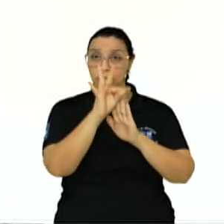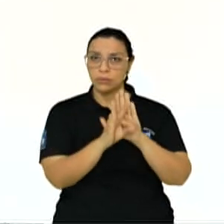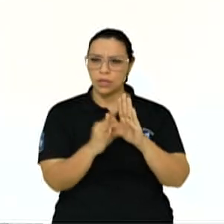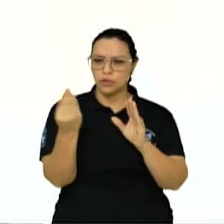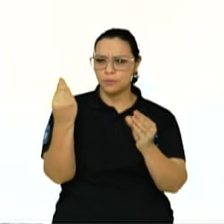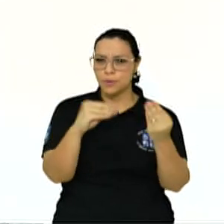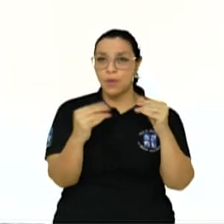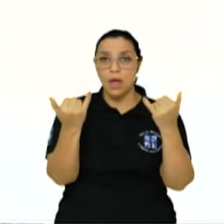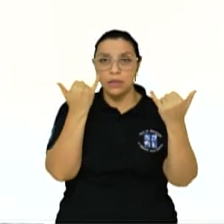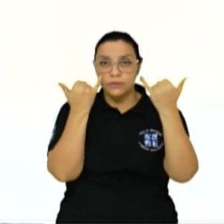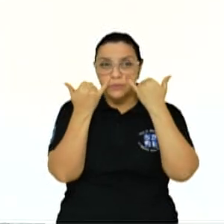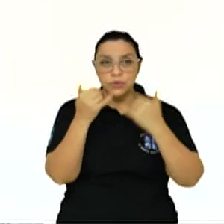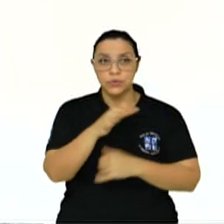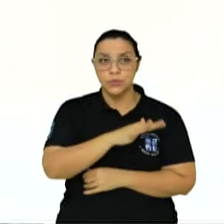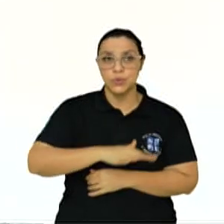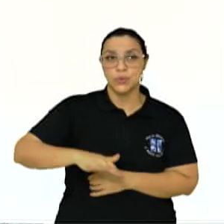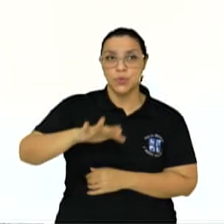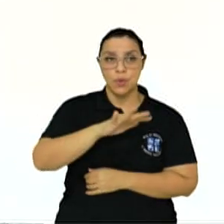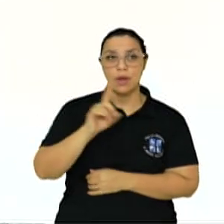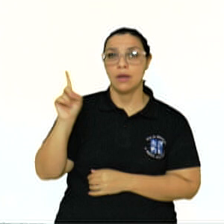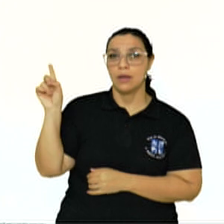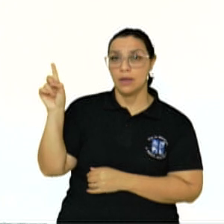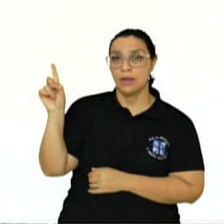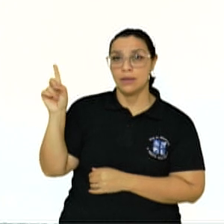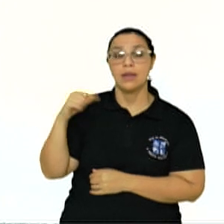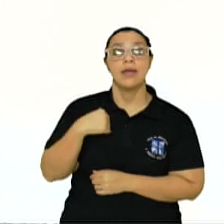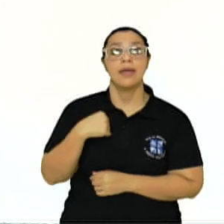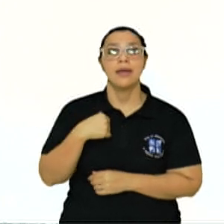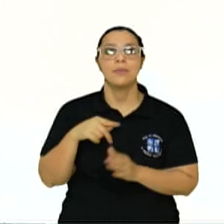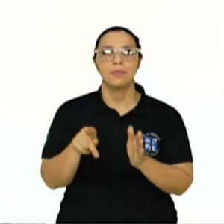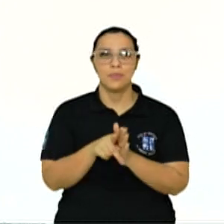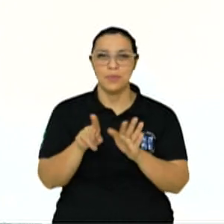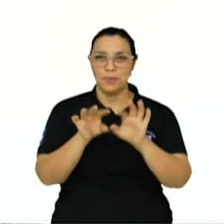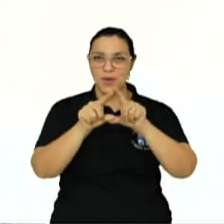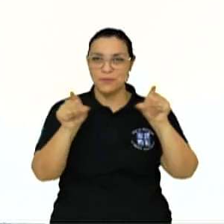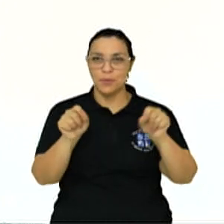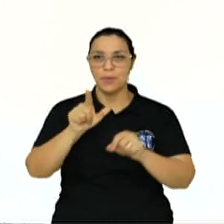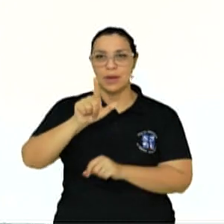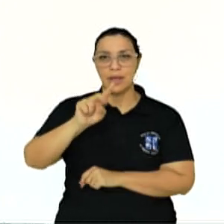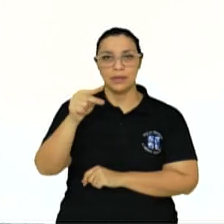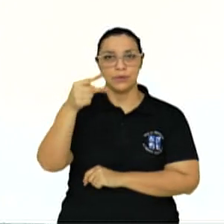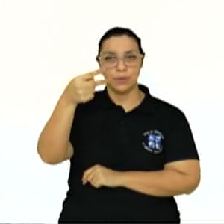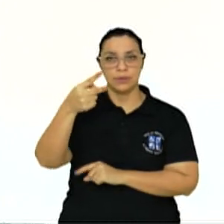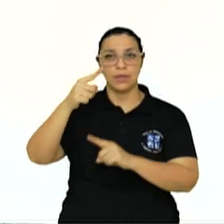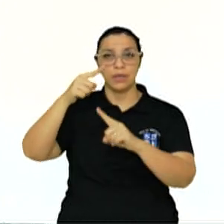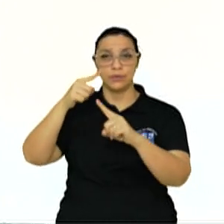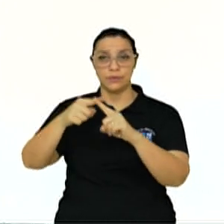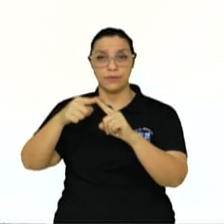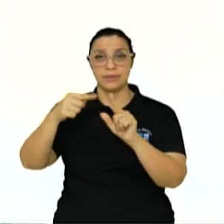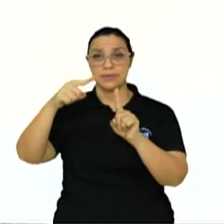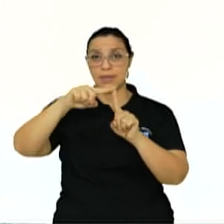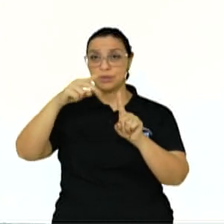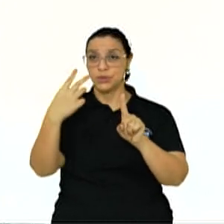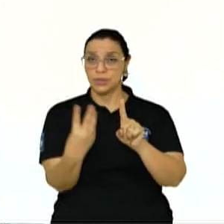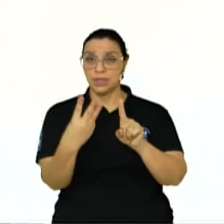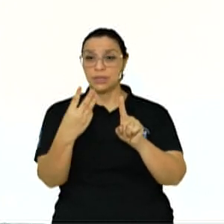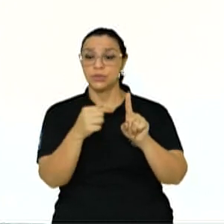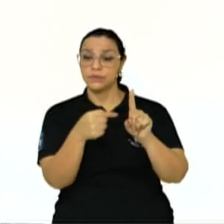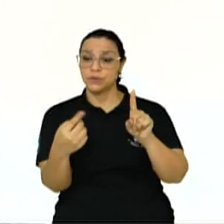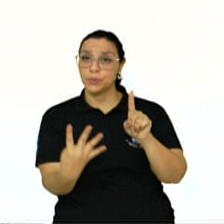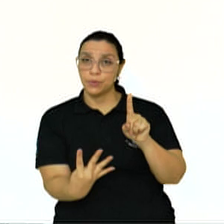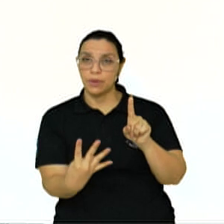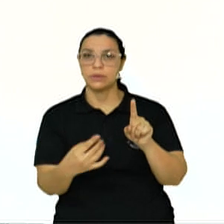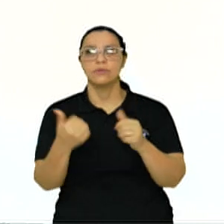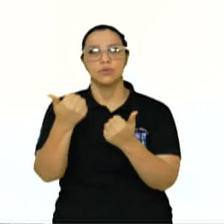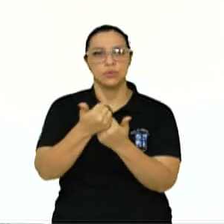área da base, triângulo equilátero, é calculada com lado ao quadrado, raiz de 3 sobre 4. Então, no lugar do